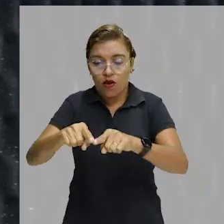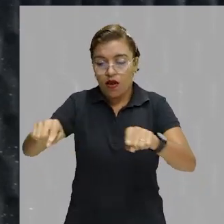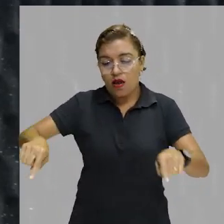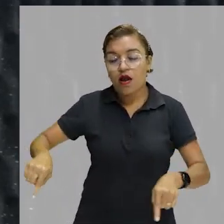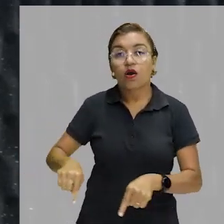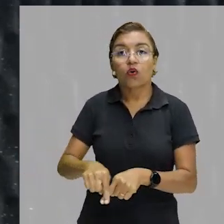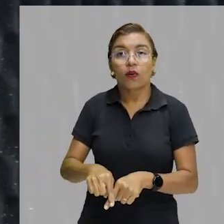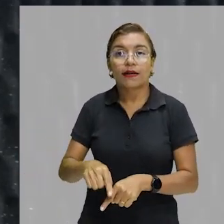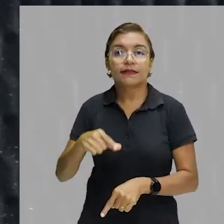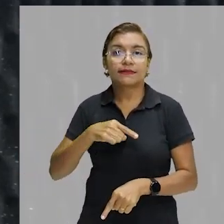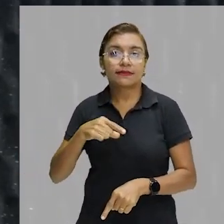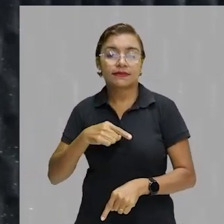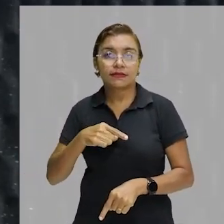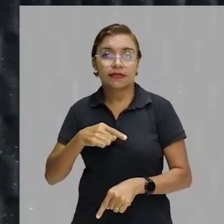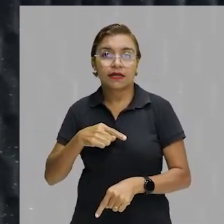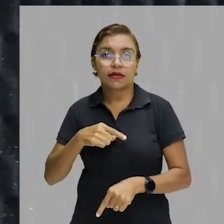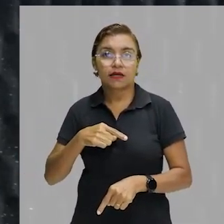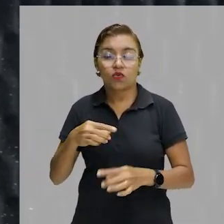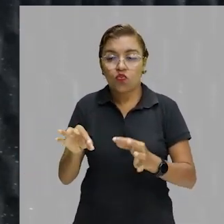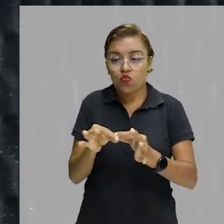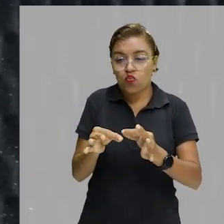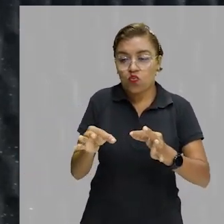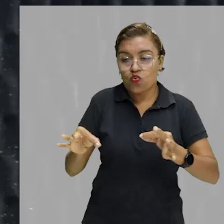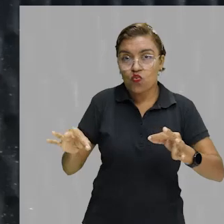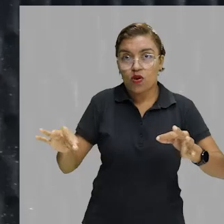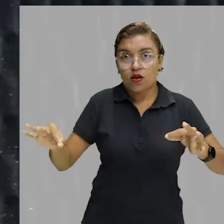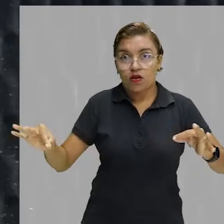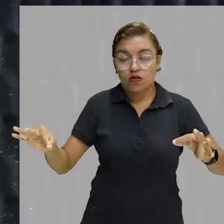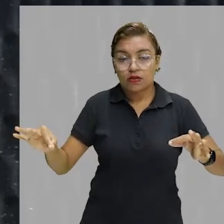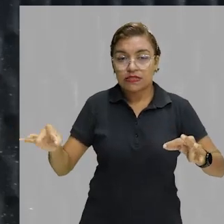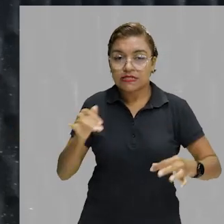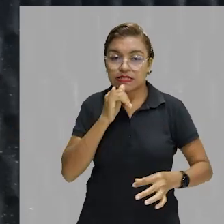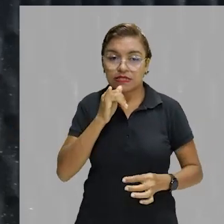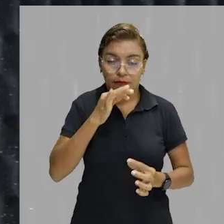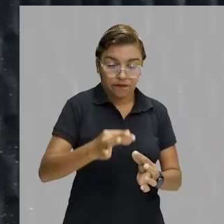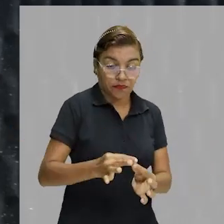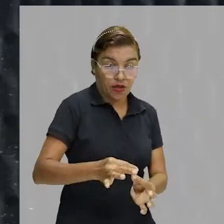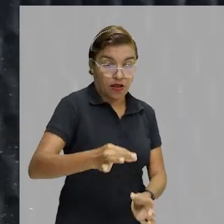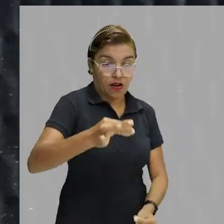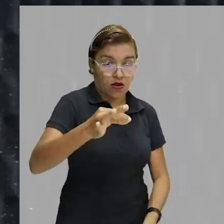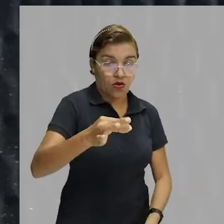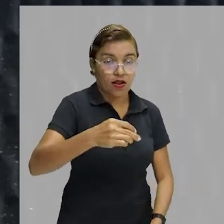acaba aqui tendo um alongamento em relação à sua largura. Ela passa a ter